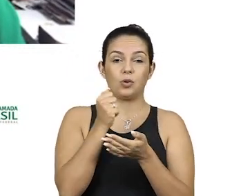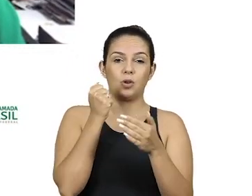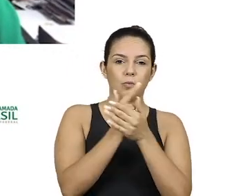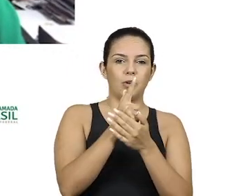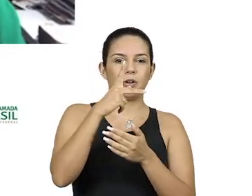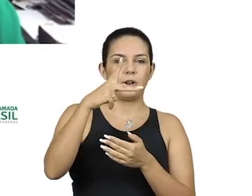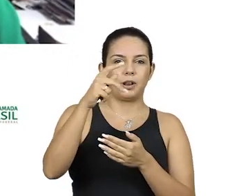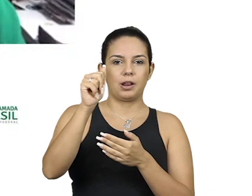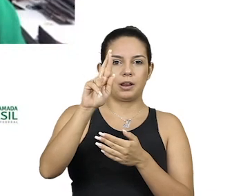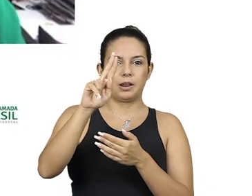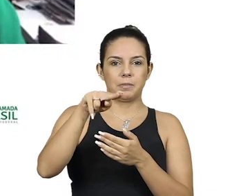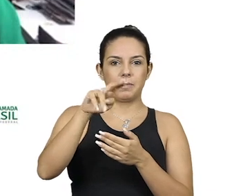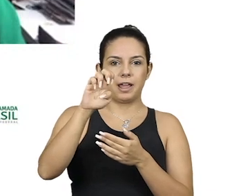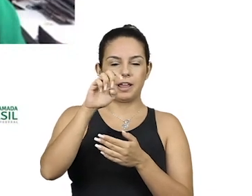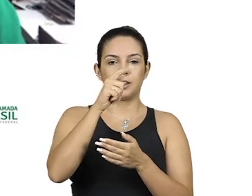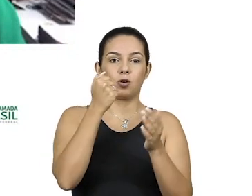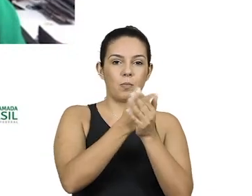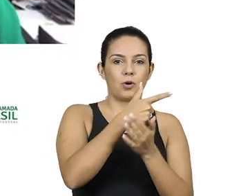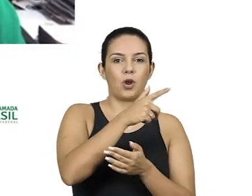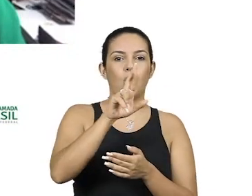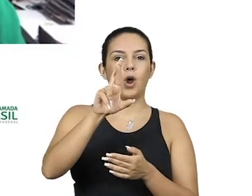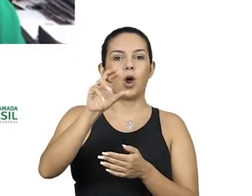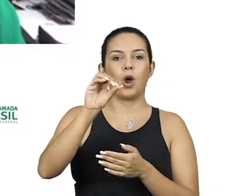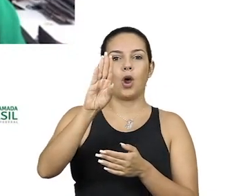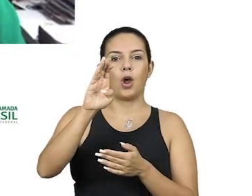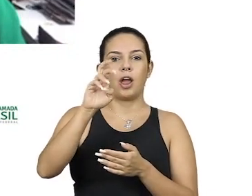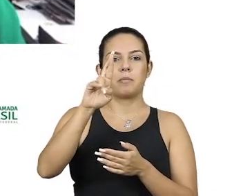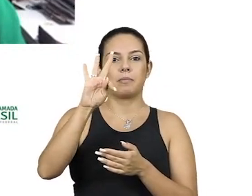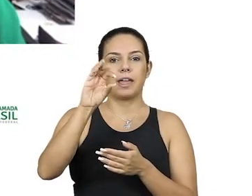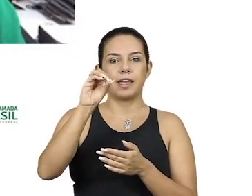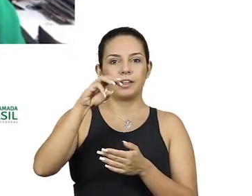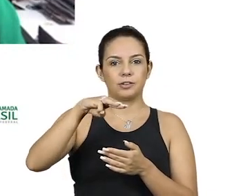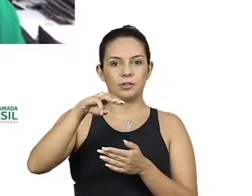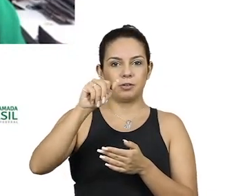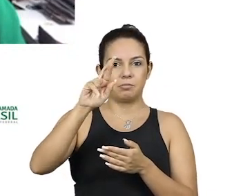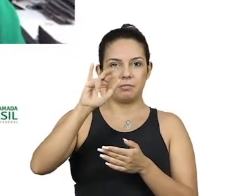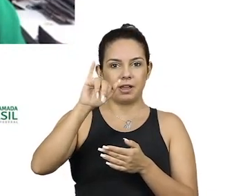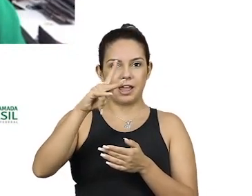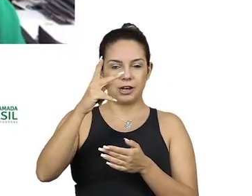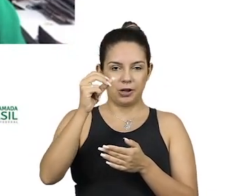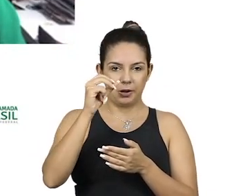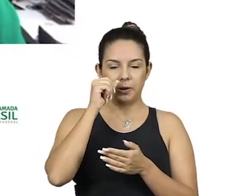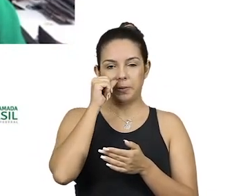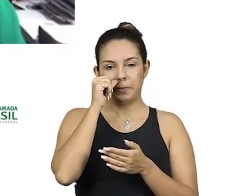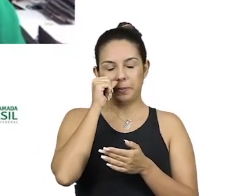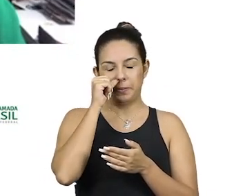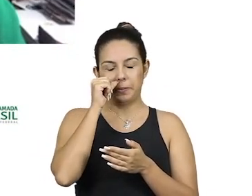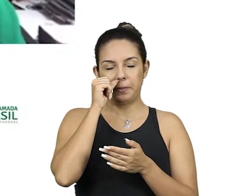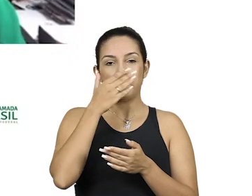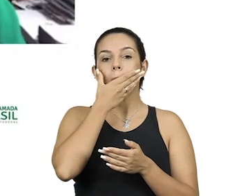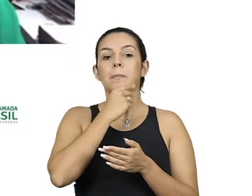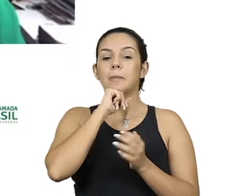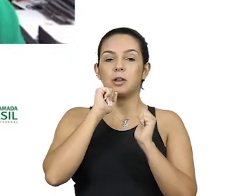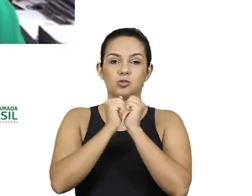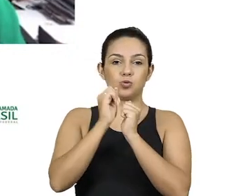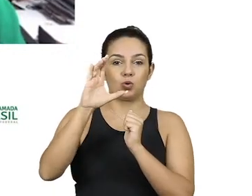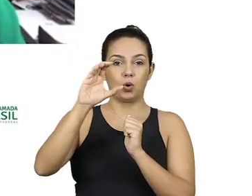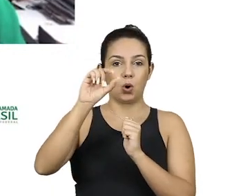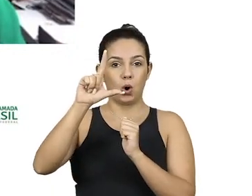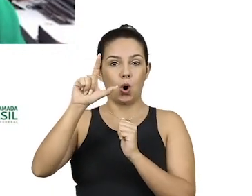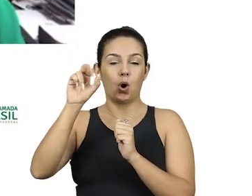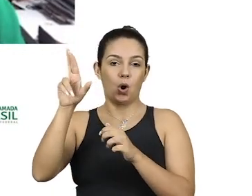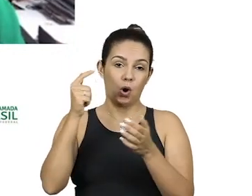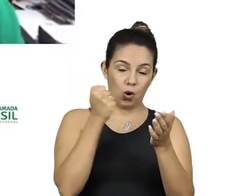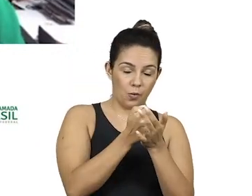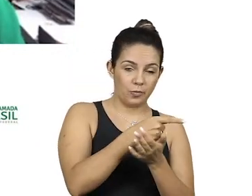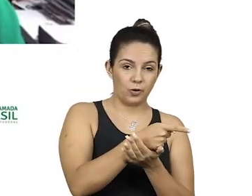por Roberto Marinho, que comprou associado a Armand de Mello, pai do Collor, e